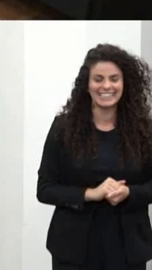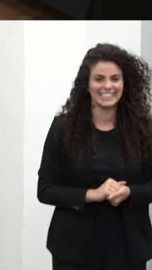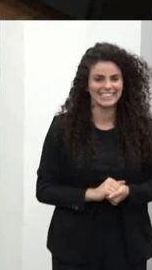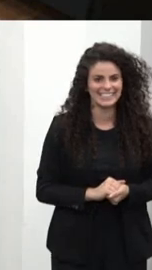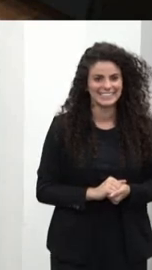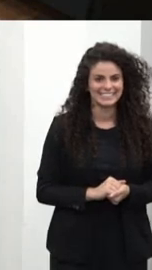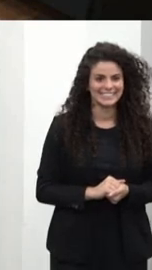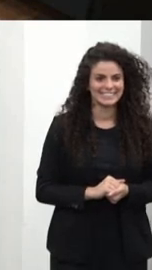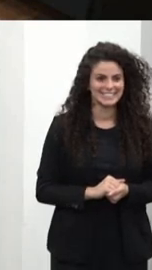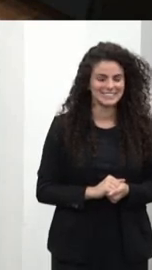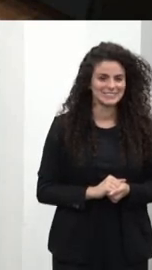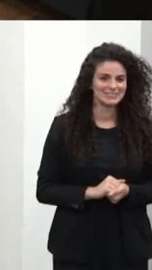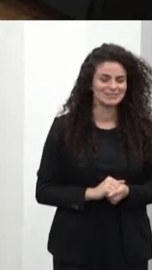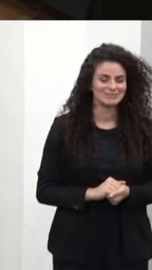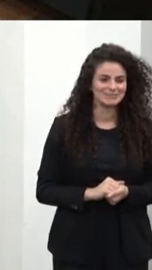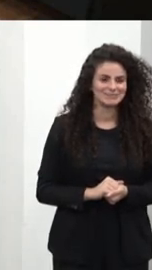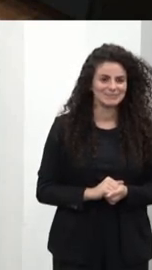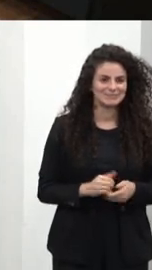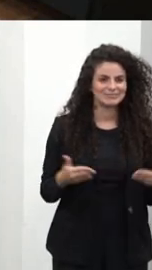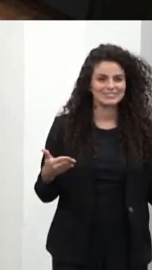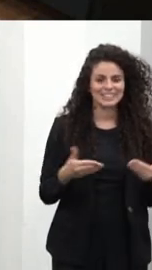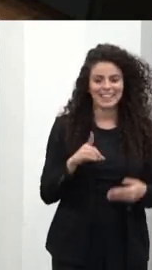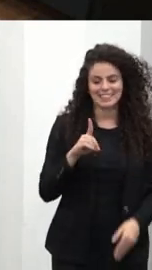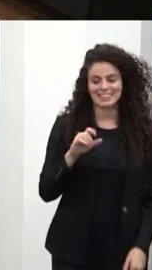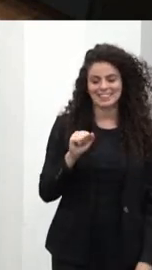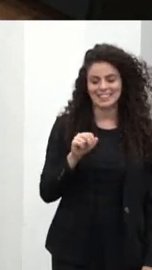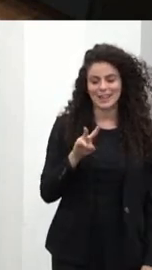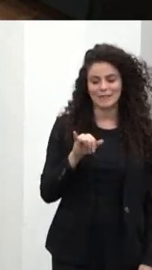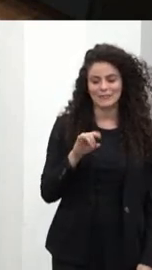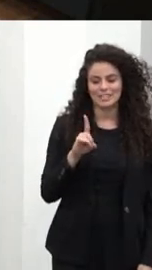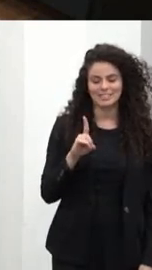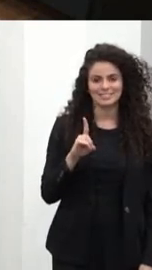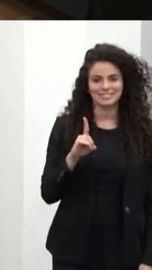melhor vou passar agora para o Davi de Souza